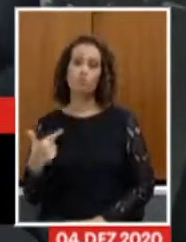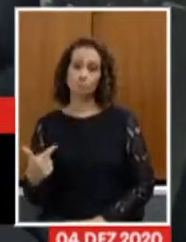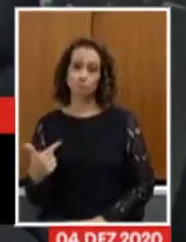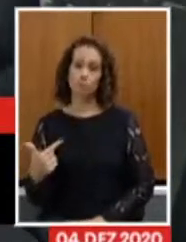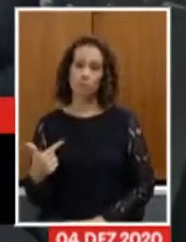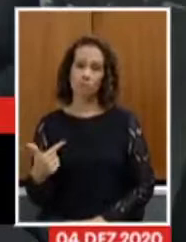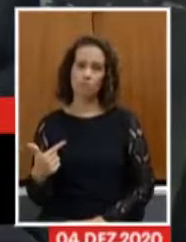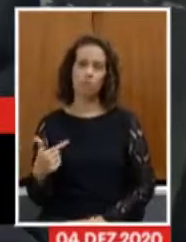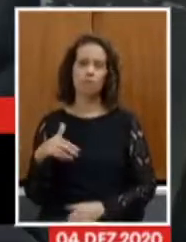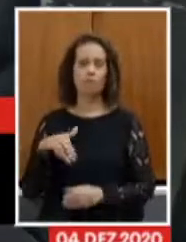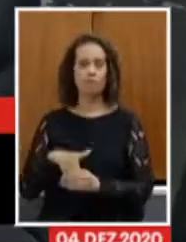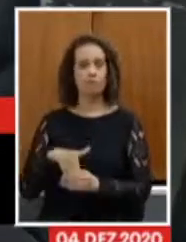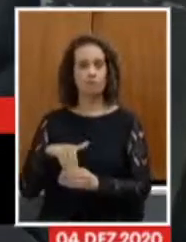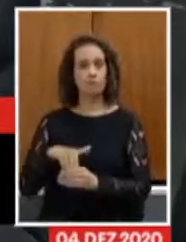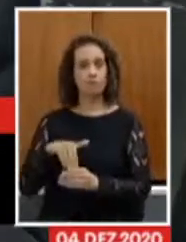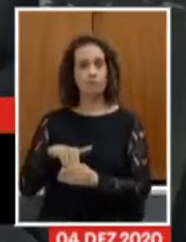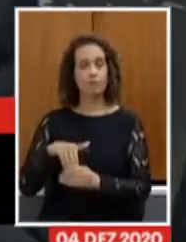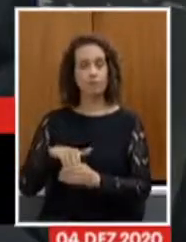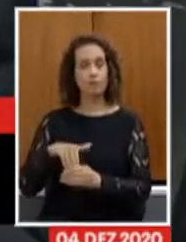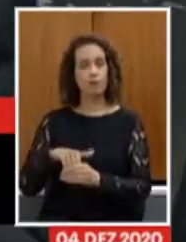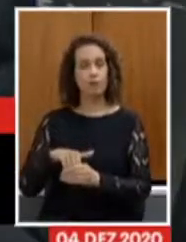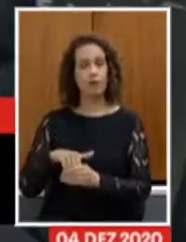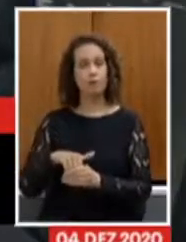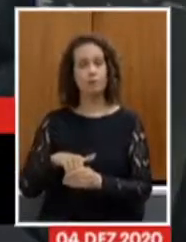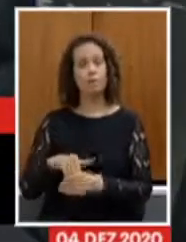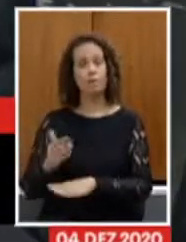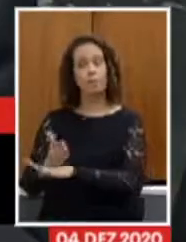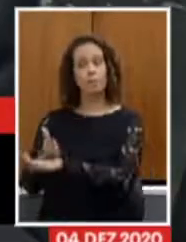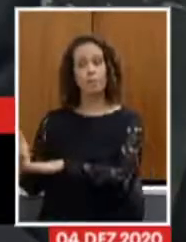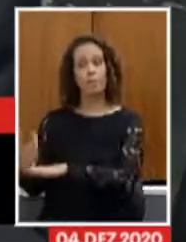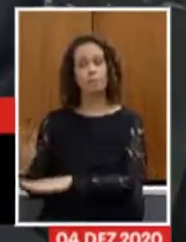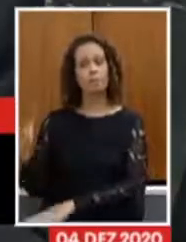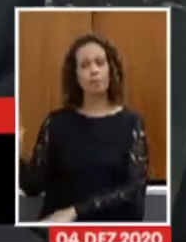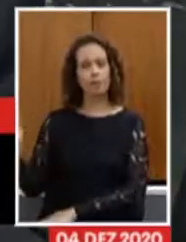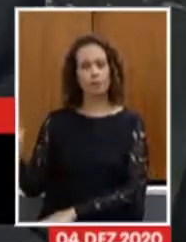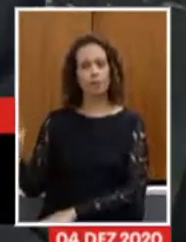senhores deputados. Houve ainda 3 votos em branco.